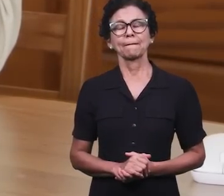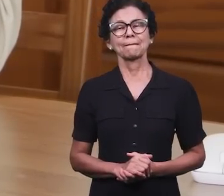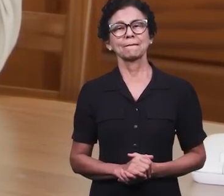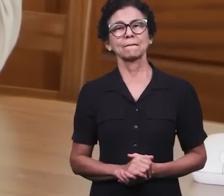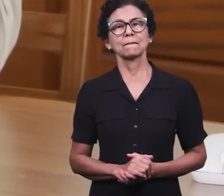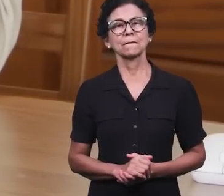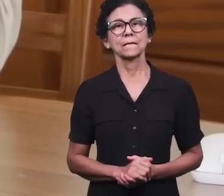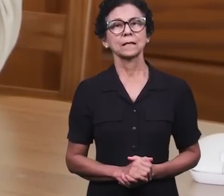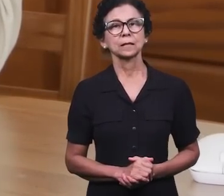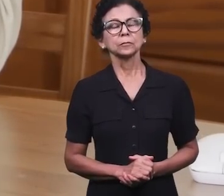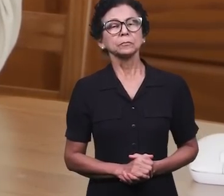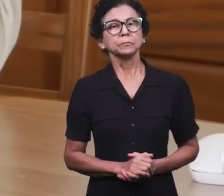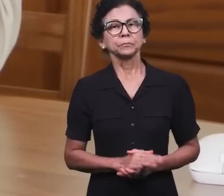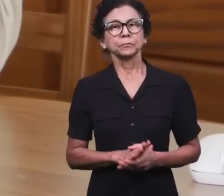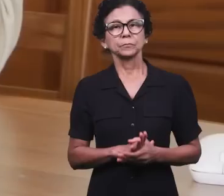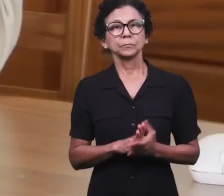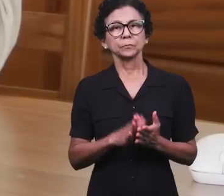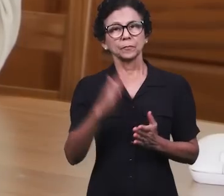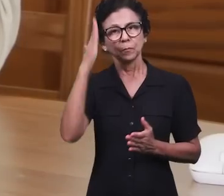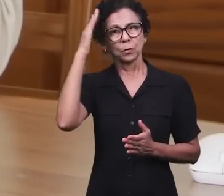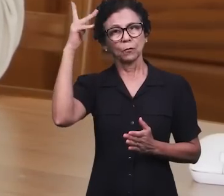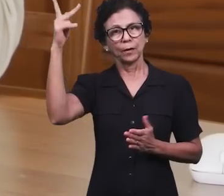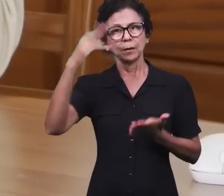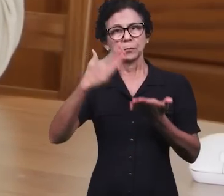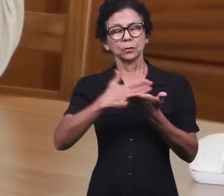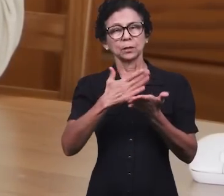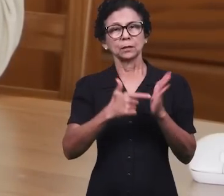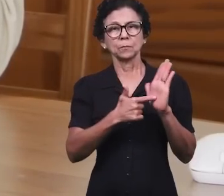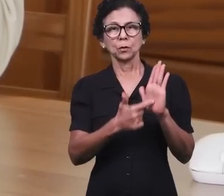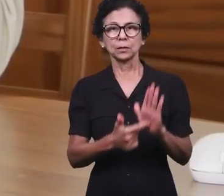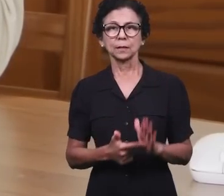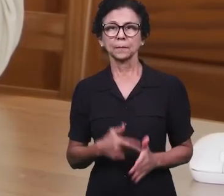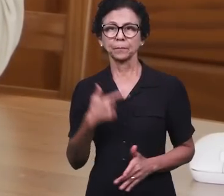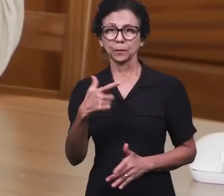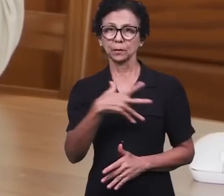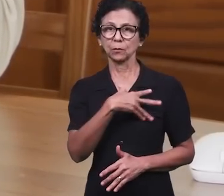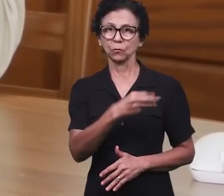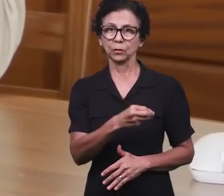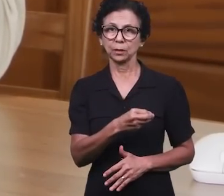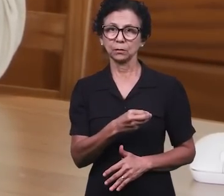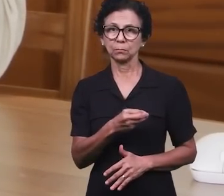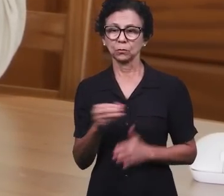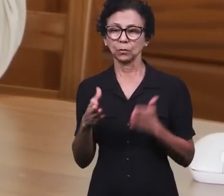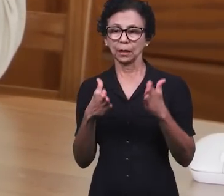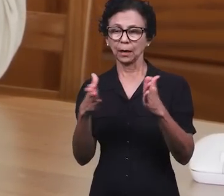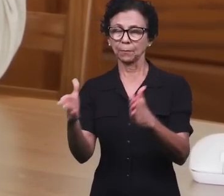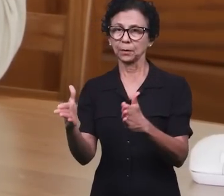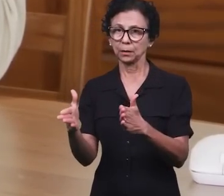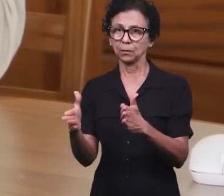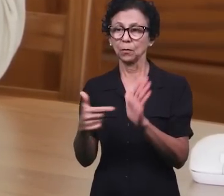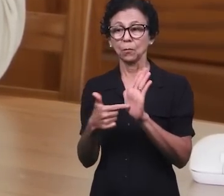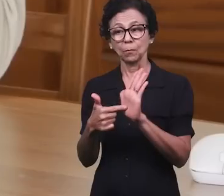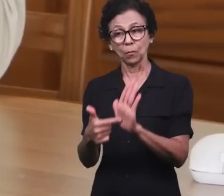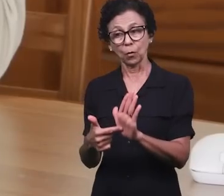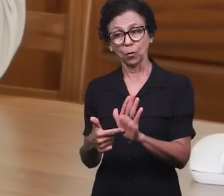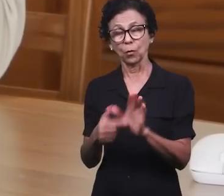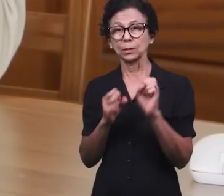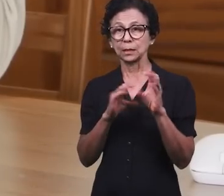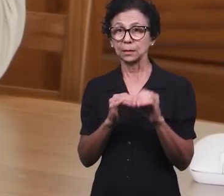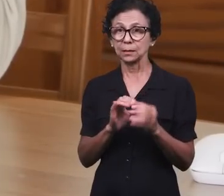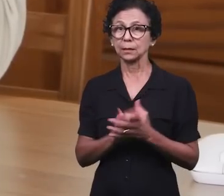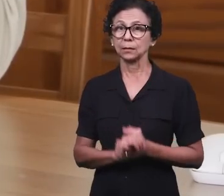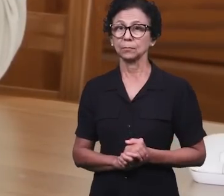muito bem. Você pode lembrar, a palavra de Deus diz assim em Provérbios: ensina o teu filho o caminho que deve andar, até